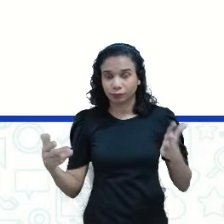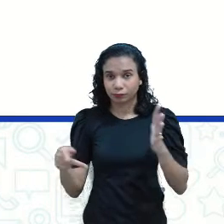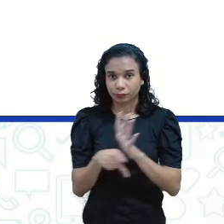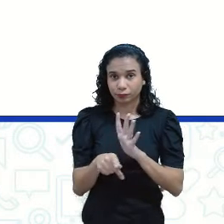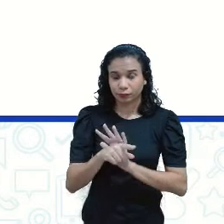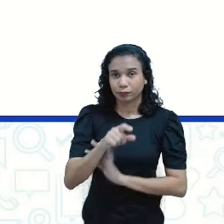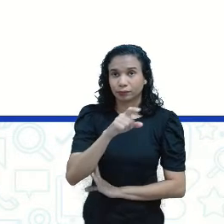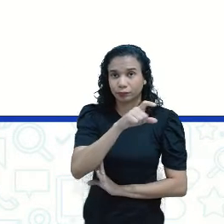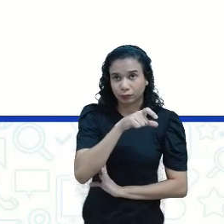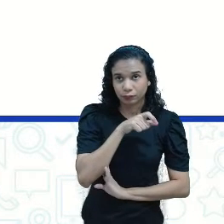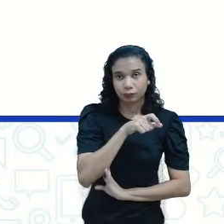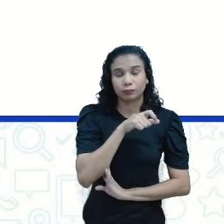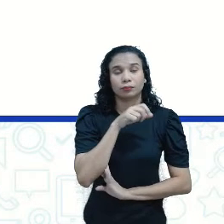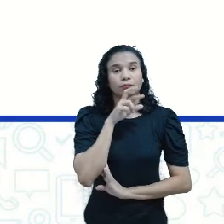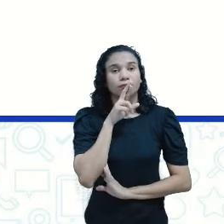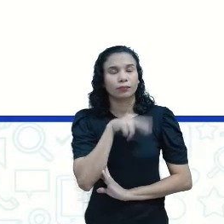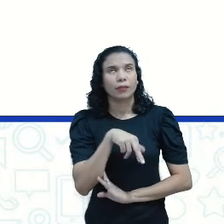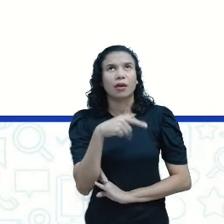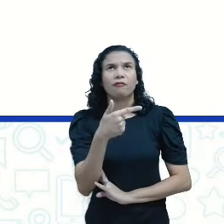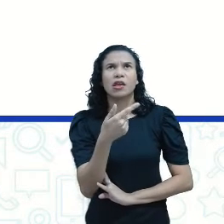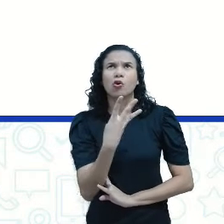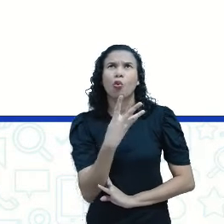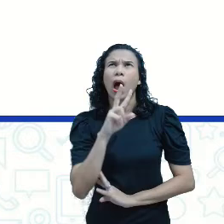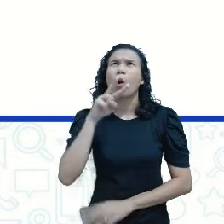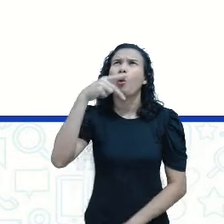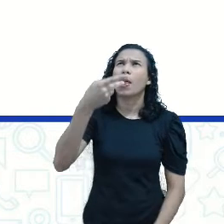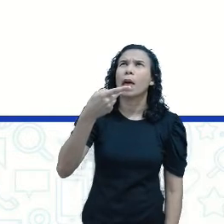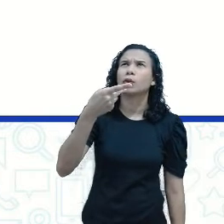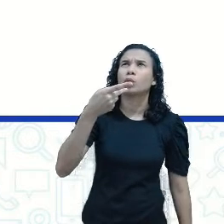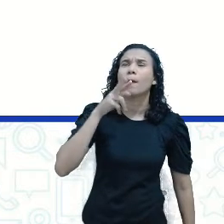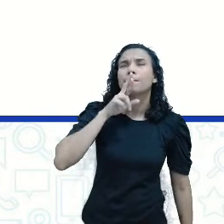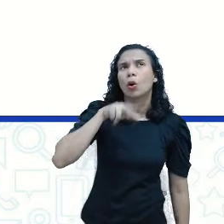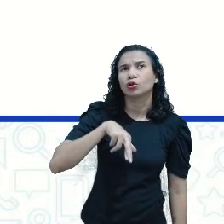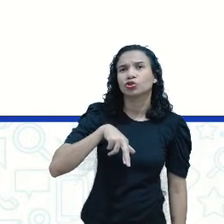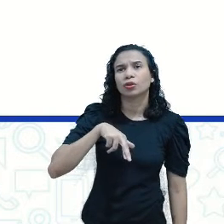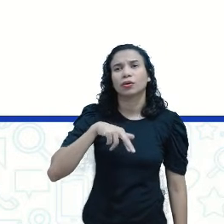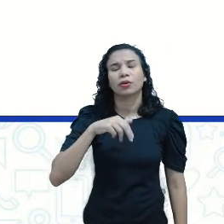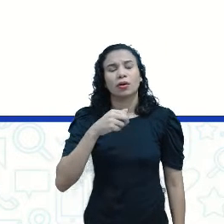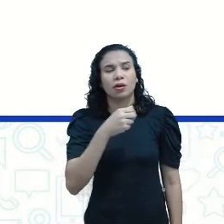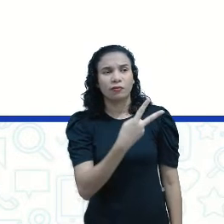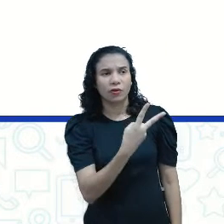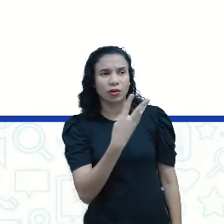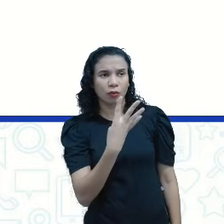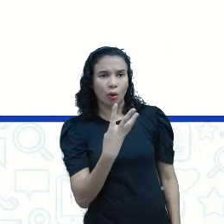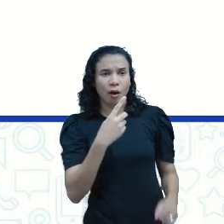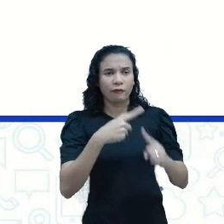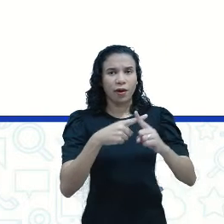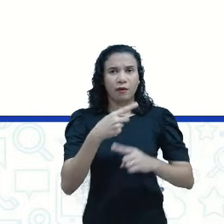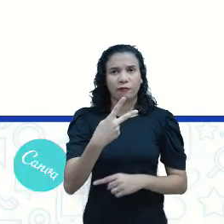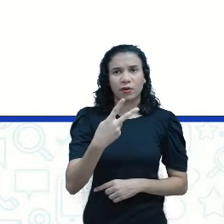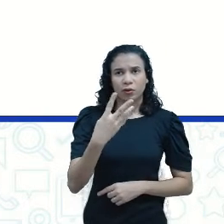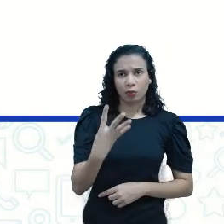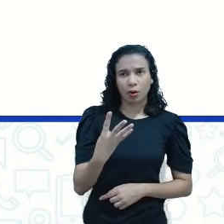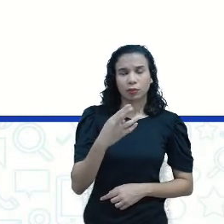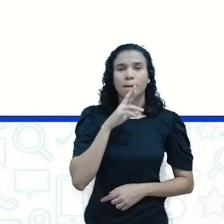x ao quadrado é igual a 24 ao quadrado. Quanto é 24 ao quadrado, Ricardinho? 24 vezes 24. Isso